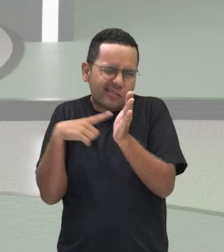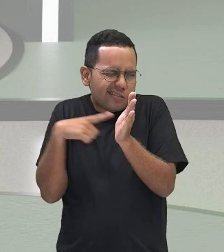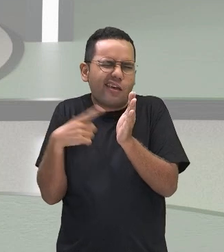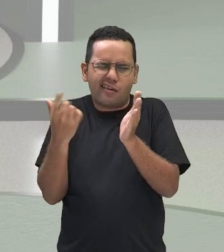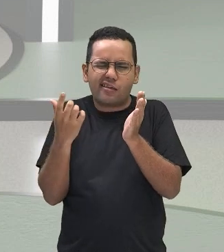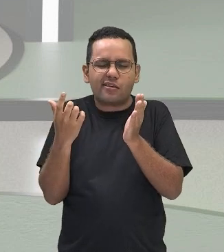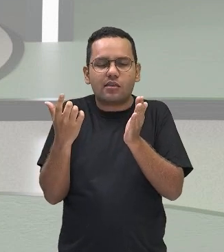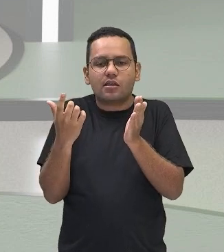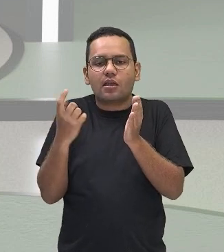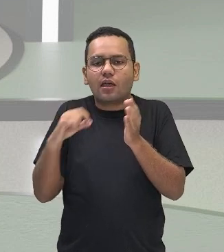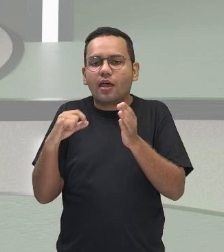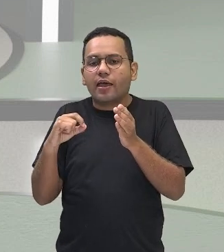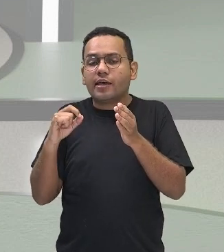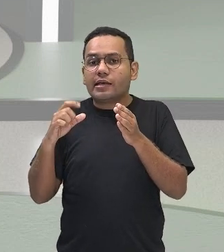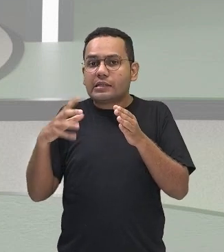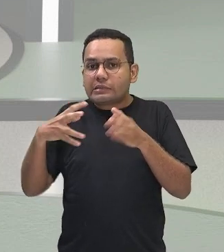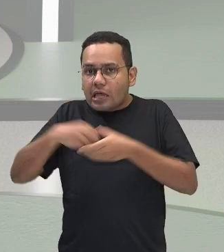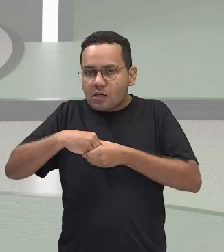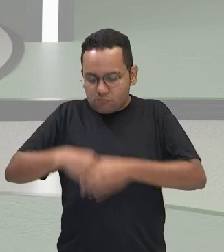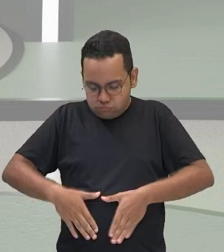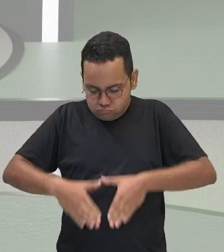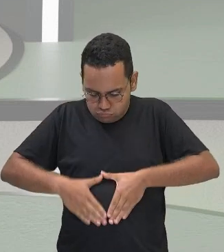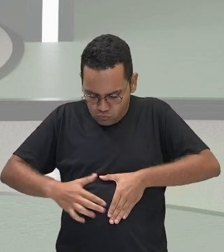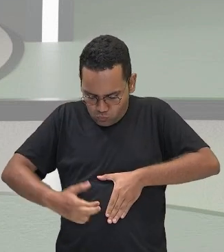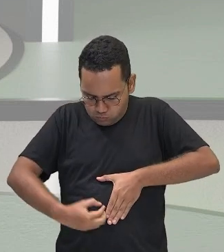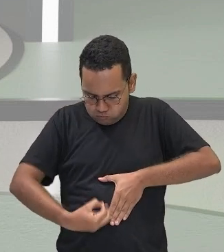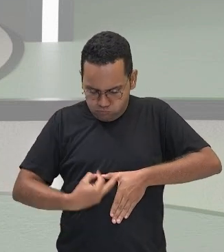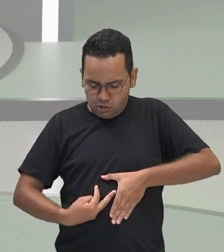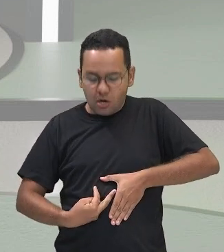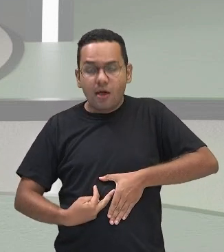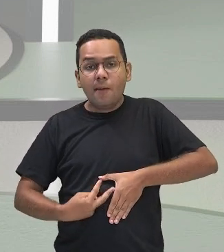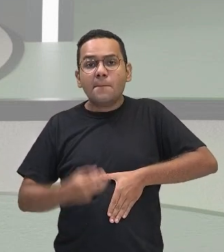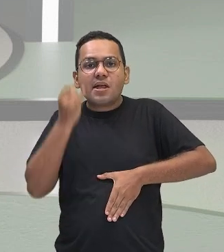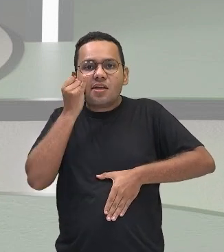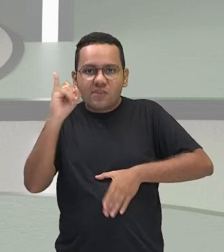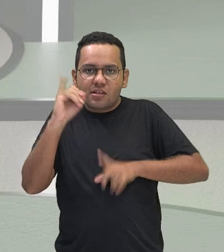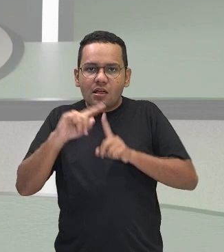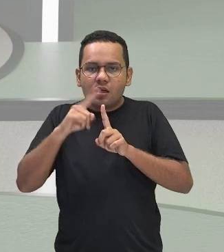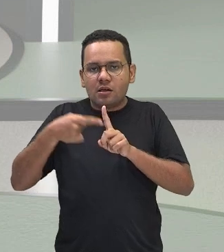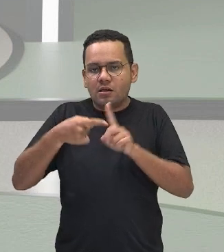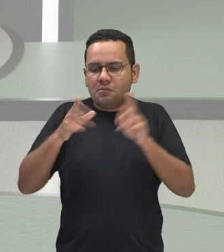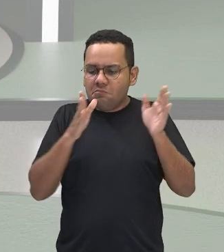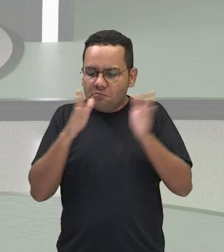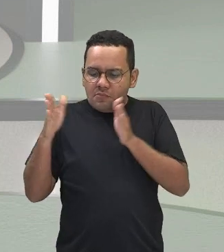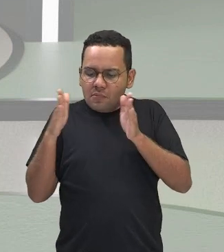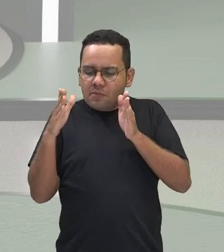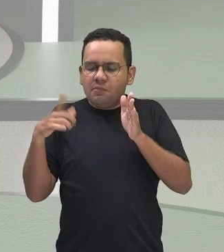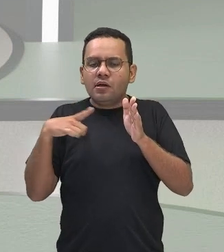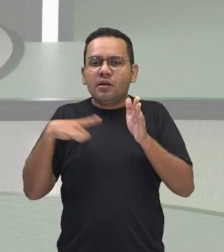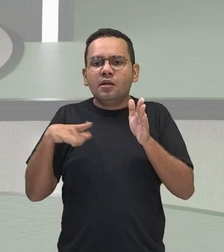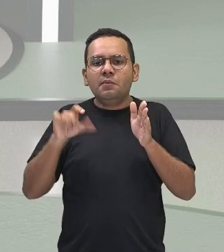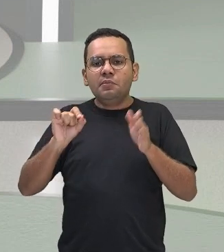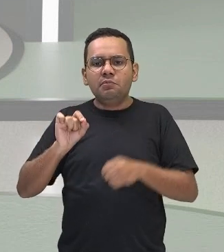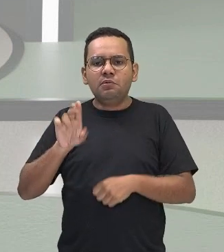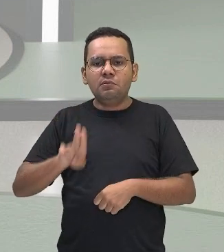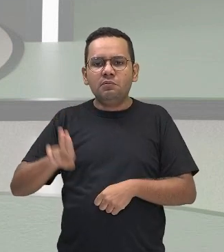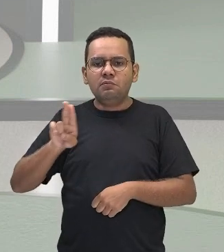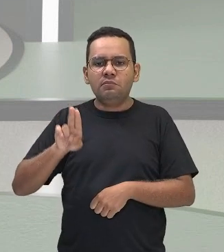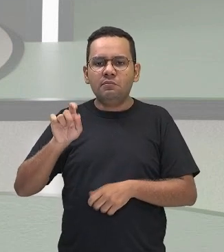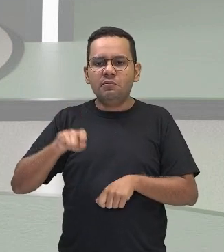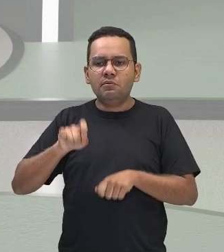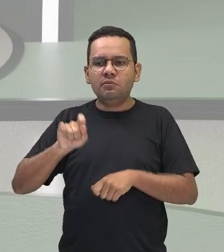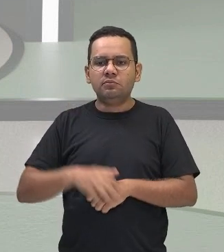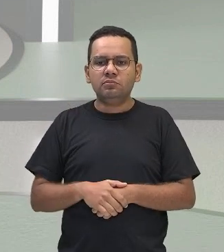aplicado no útero da mulher e ele vai impedir a gravidez durante um período mais longo, inclusive a sua aplicação pode ser realizada